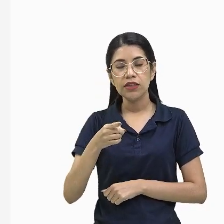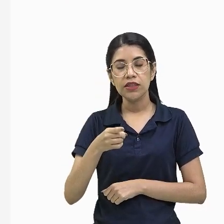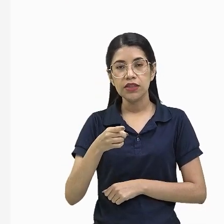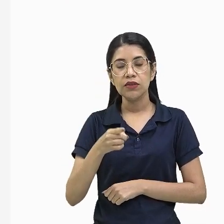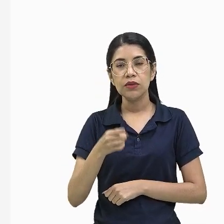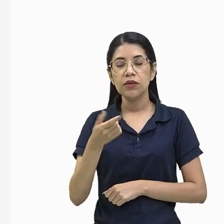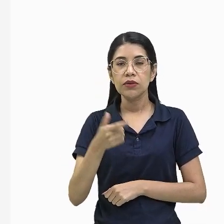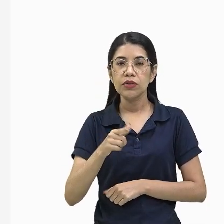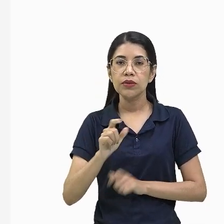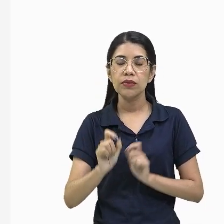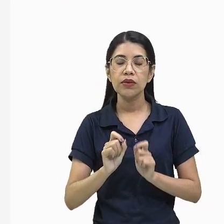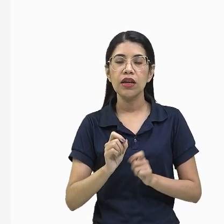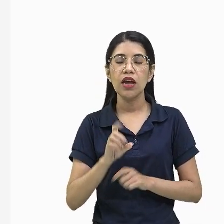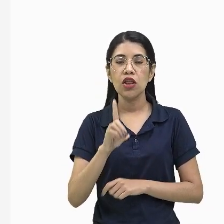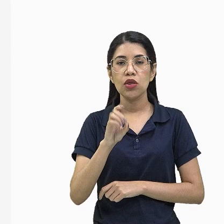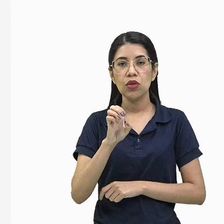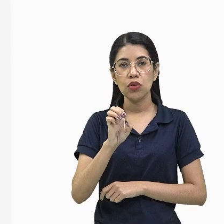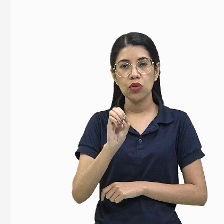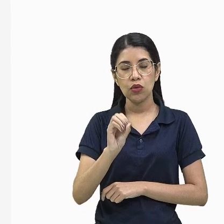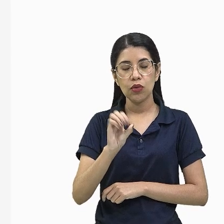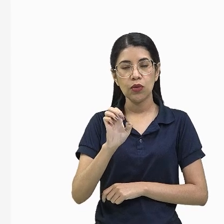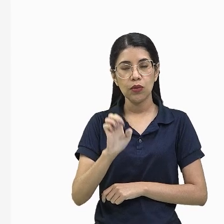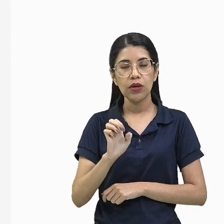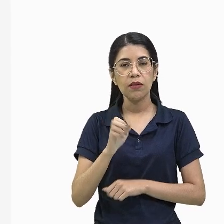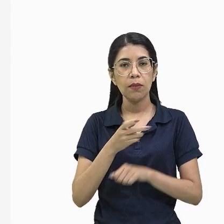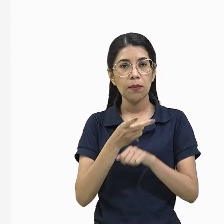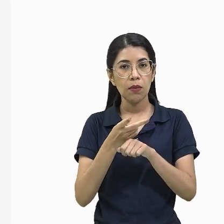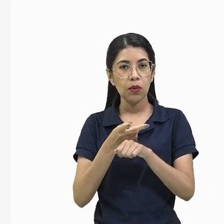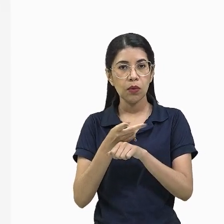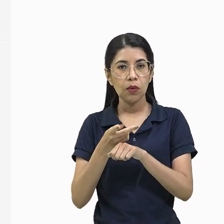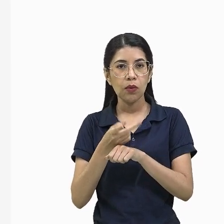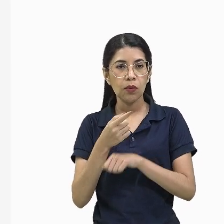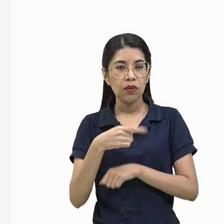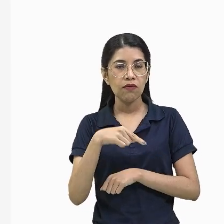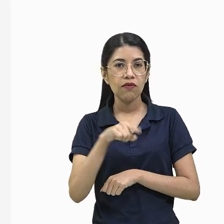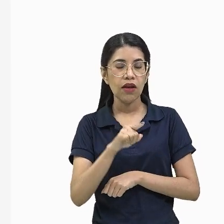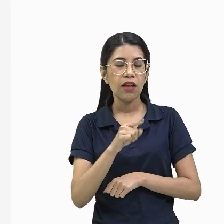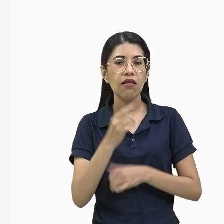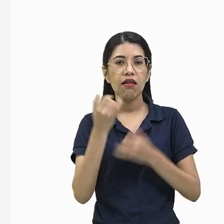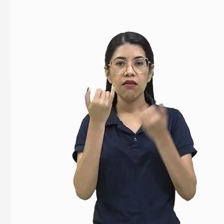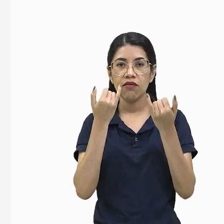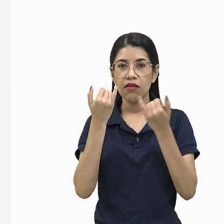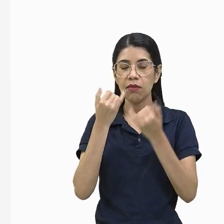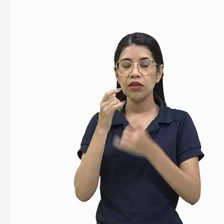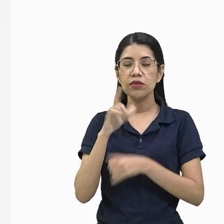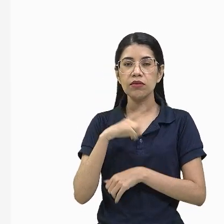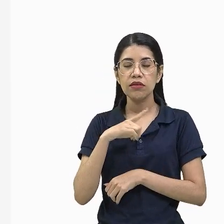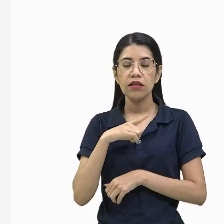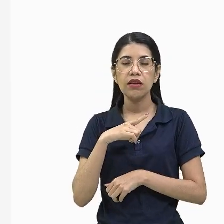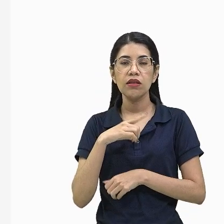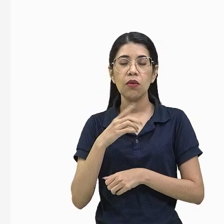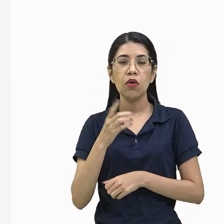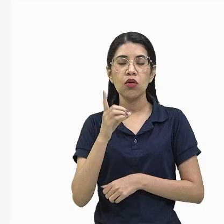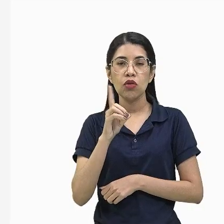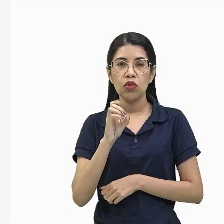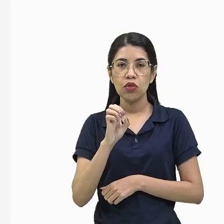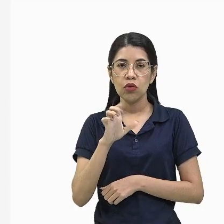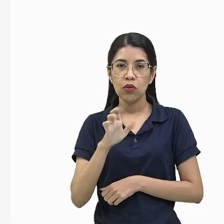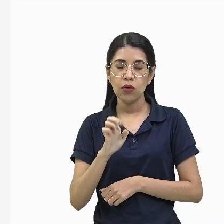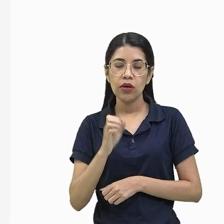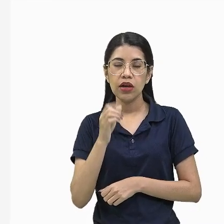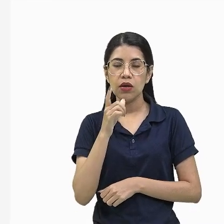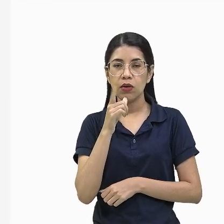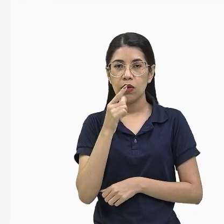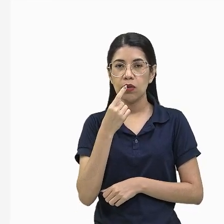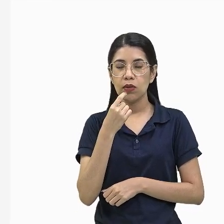gente tem aí o verbo doe, procure, saiba. Percebam, doe, ou seja, doe o sangue.